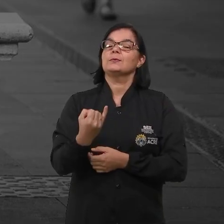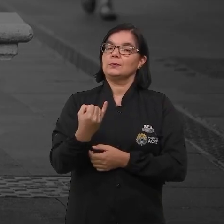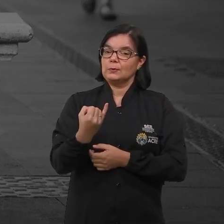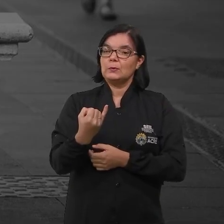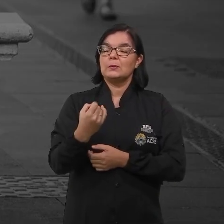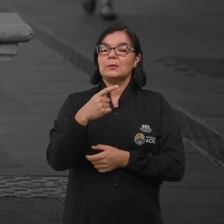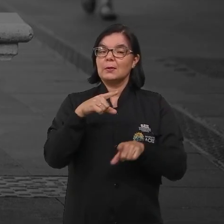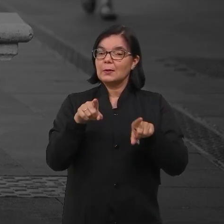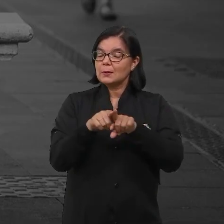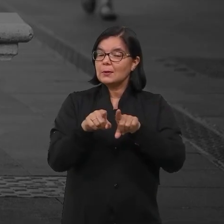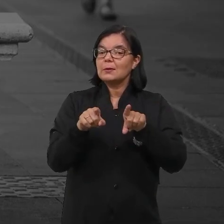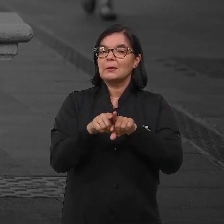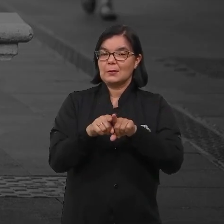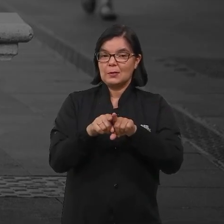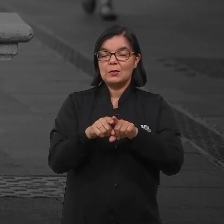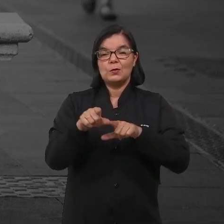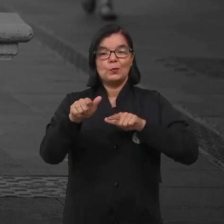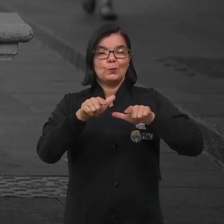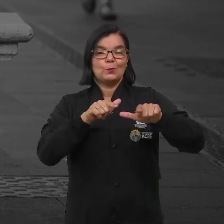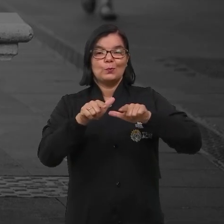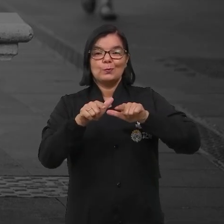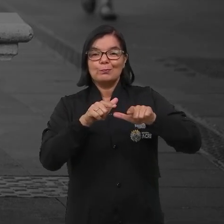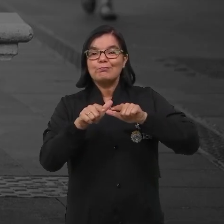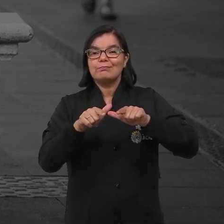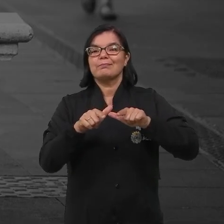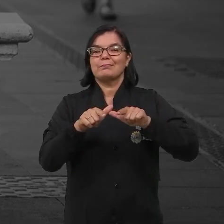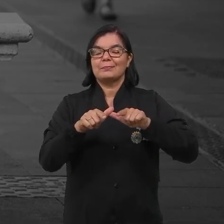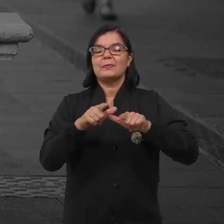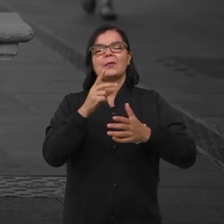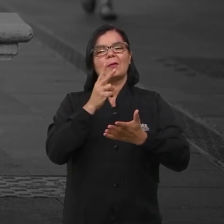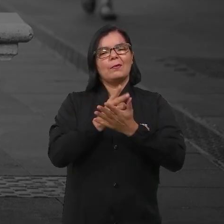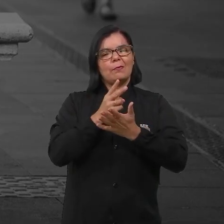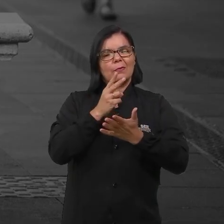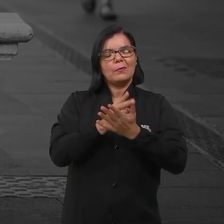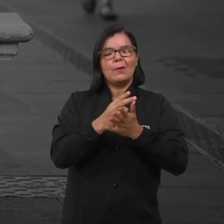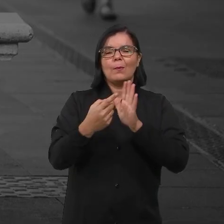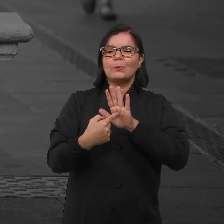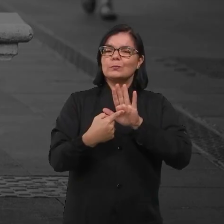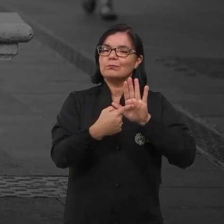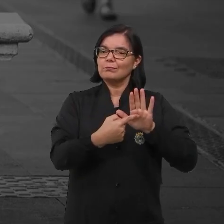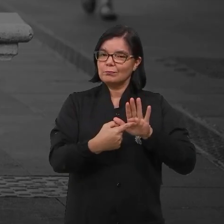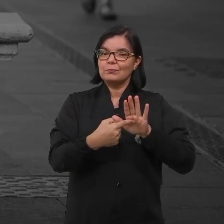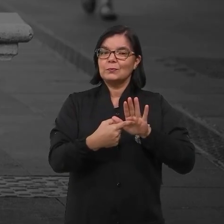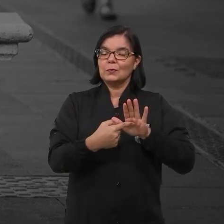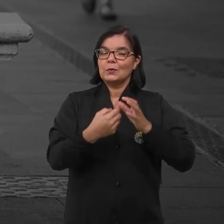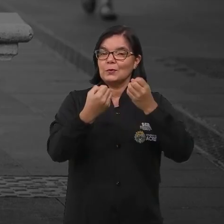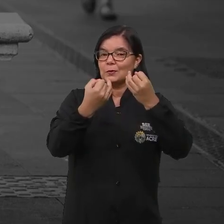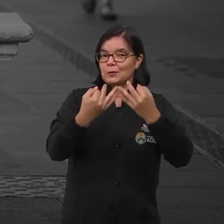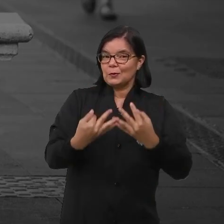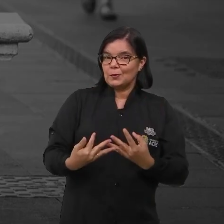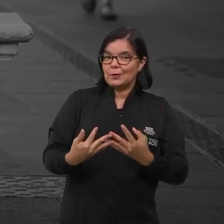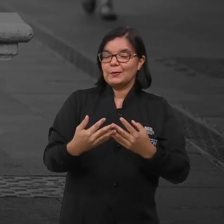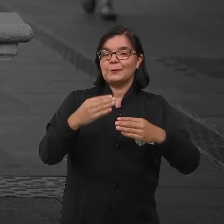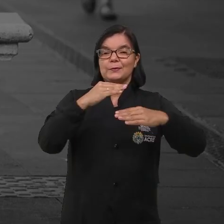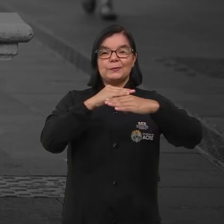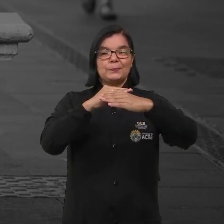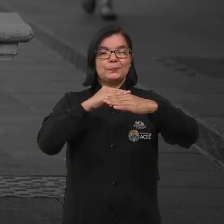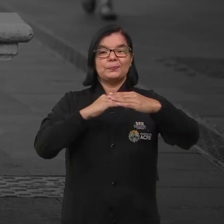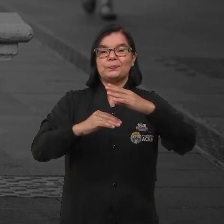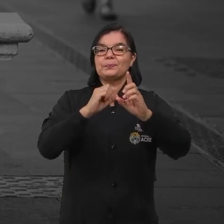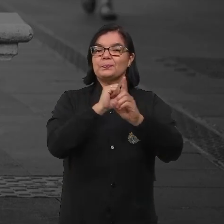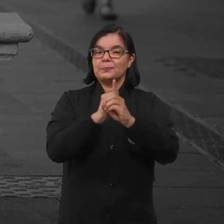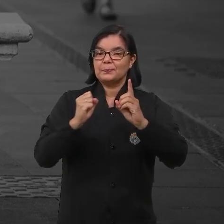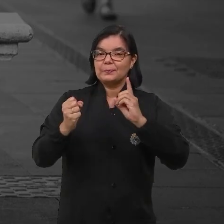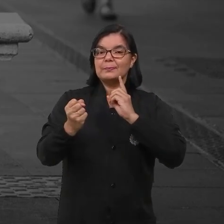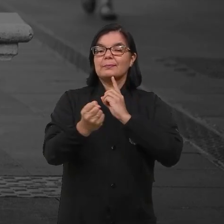oportunidades e a questão dos serviços, né, que estão sendo mencionados aqui no conceito de